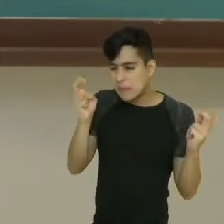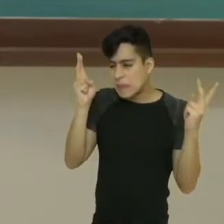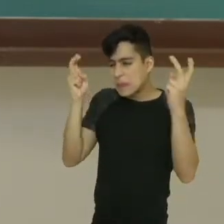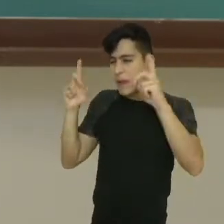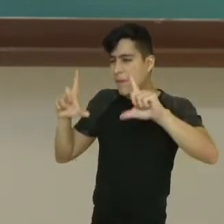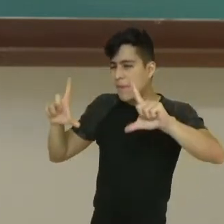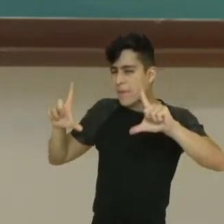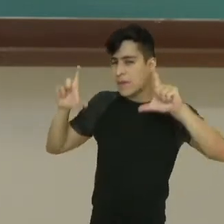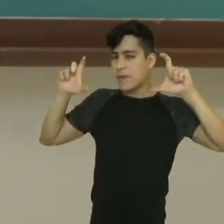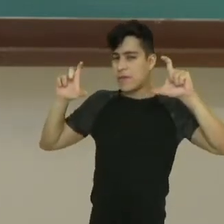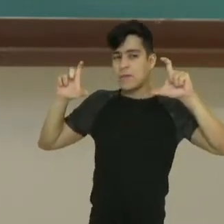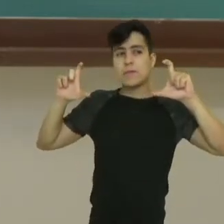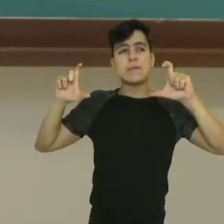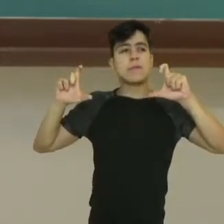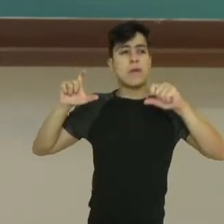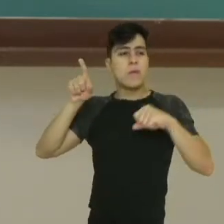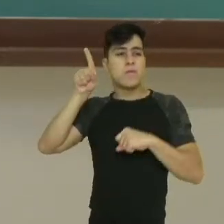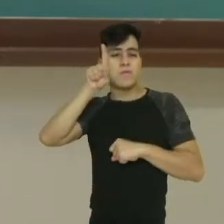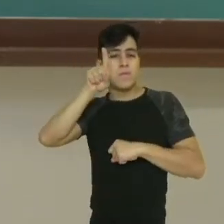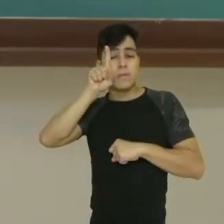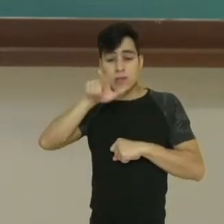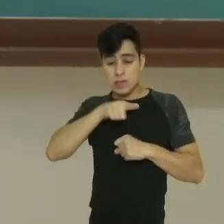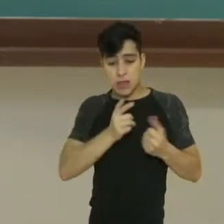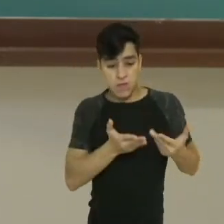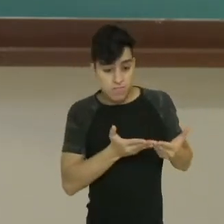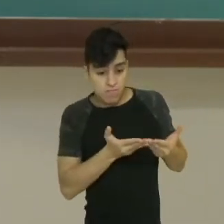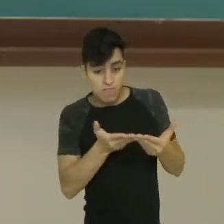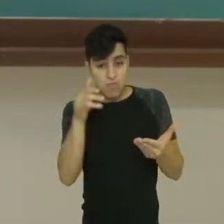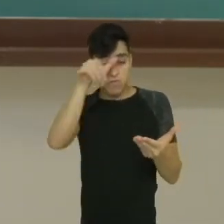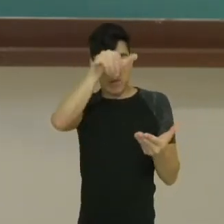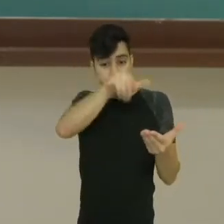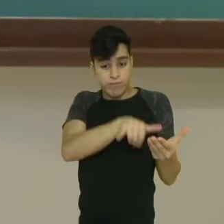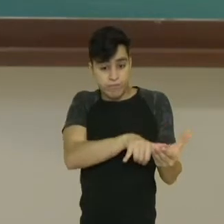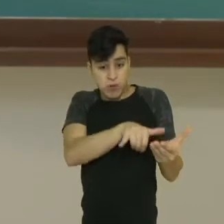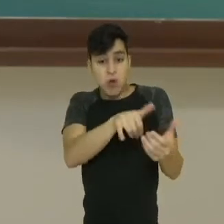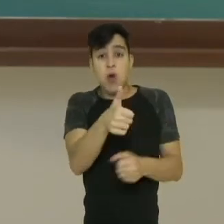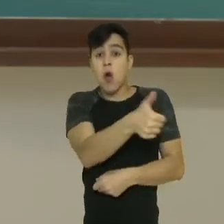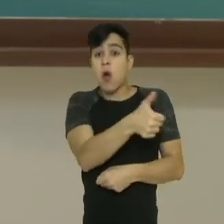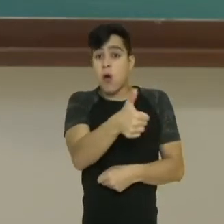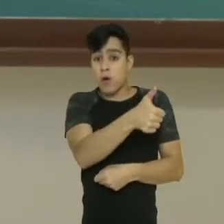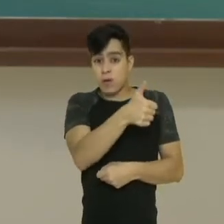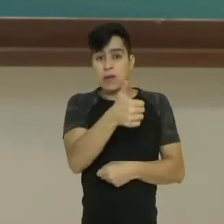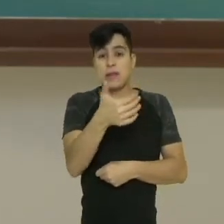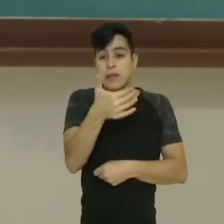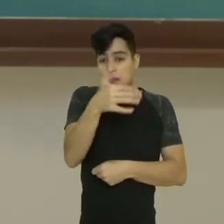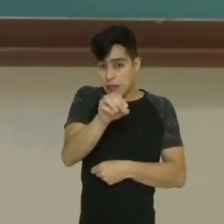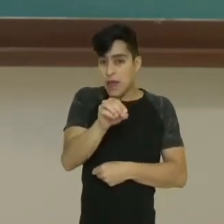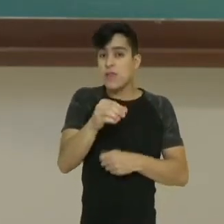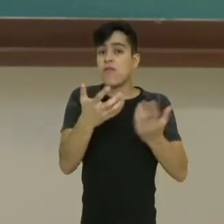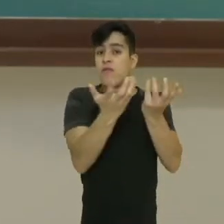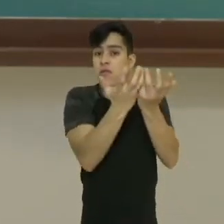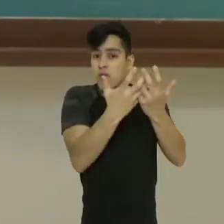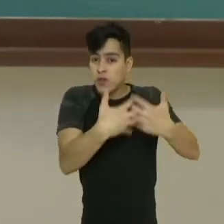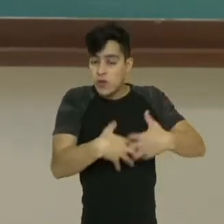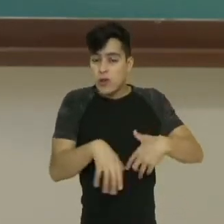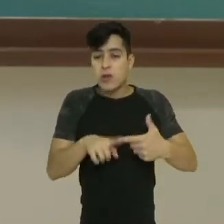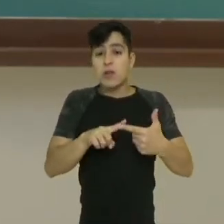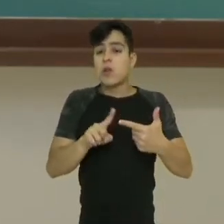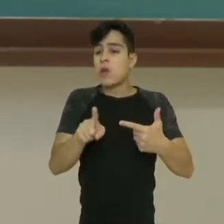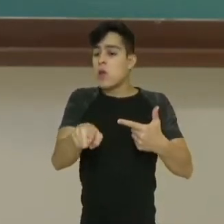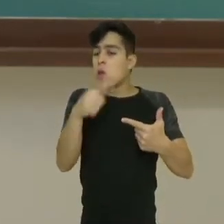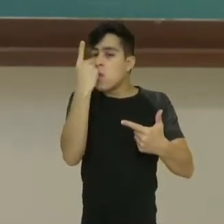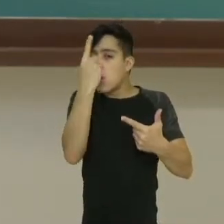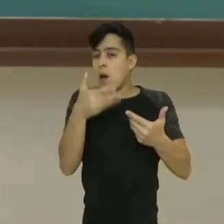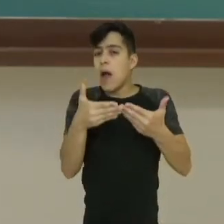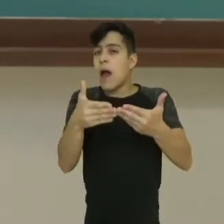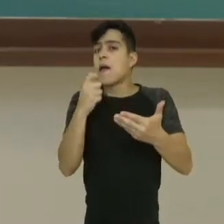fotografia, os Estados Unidos têm porta-aviões, 11 porta-aviões, 10 na ativa e um terminando de ser construído,